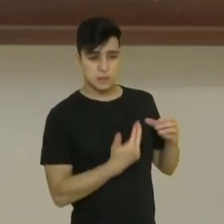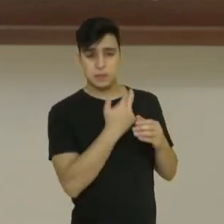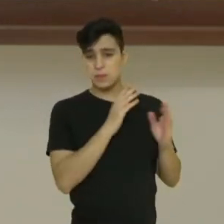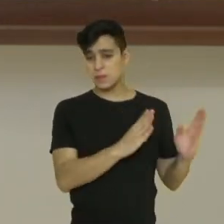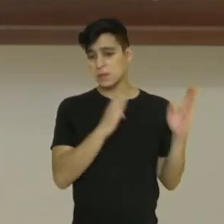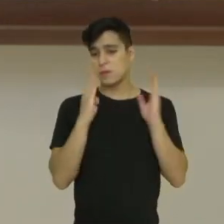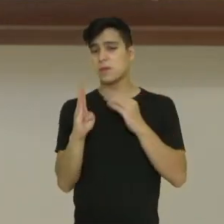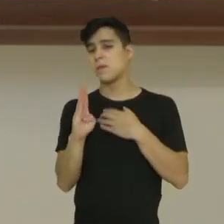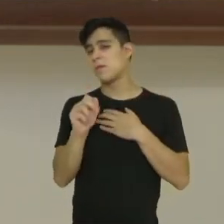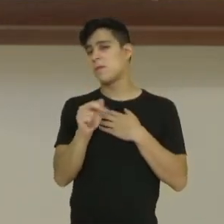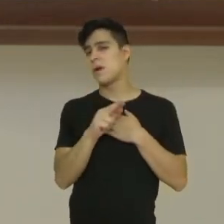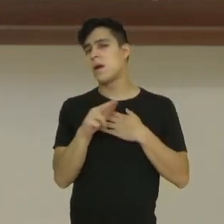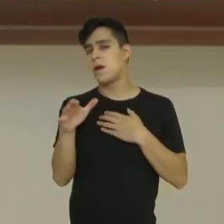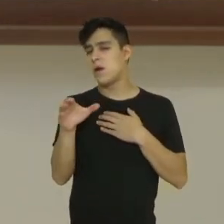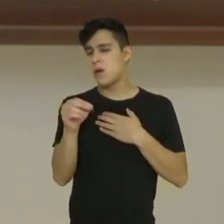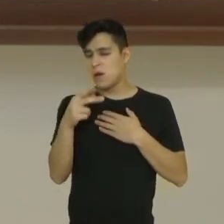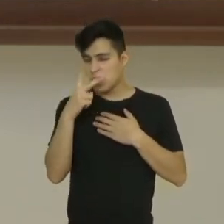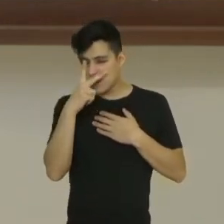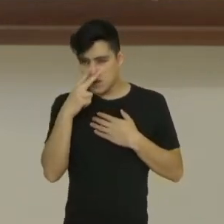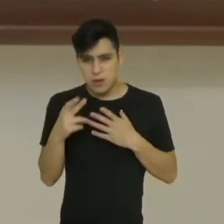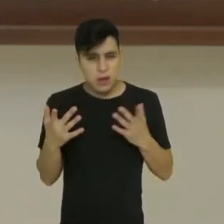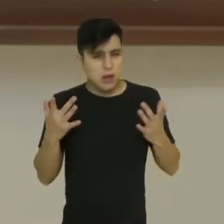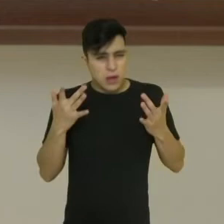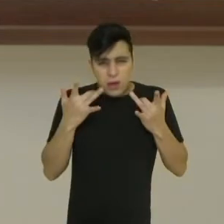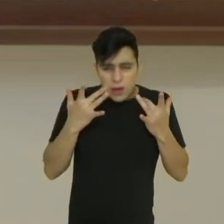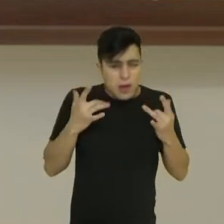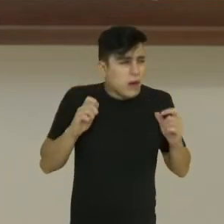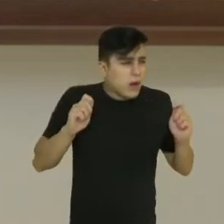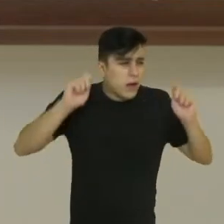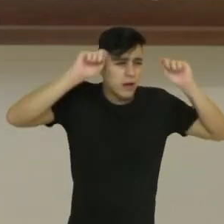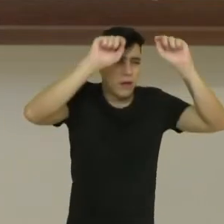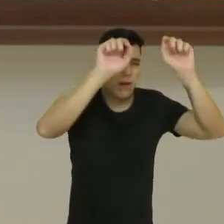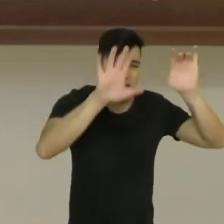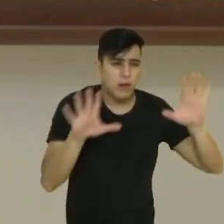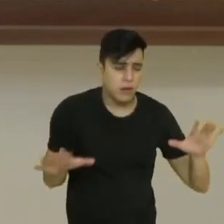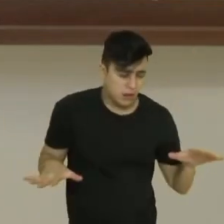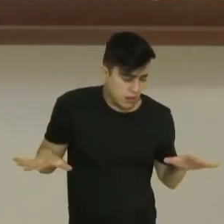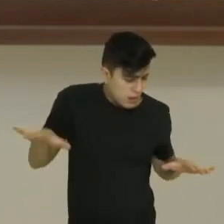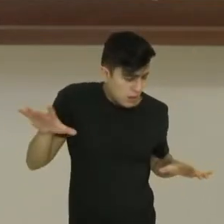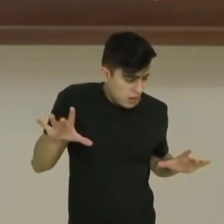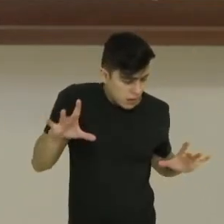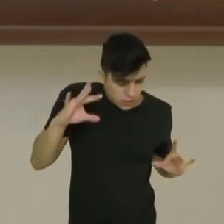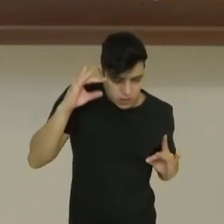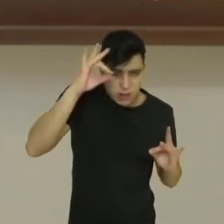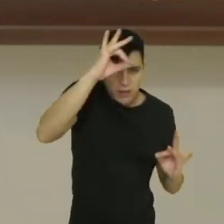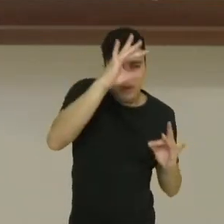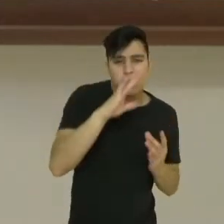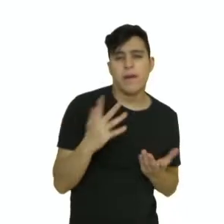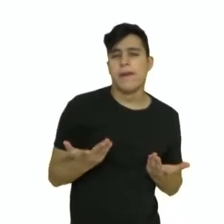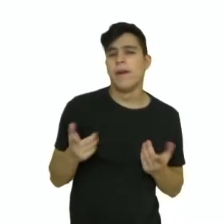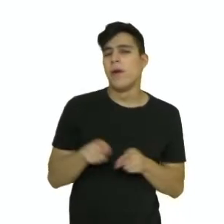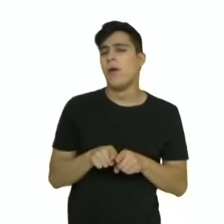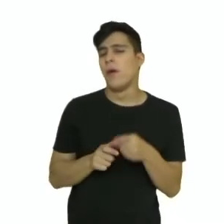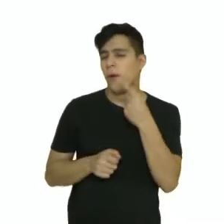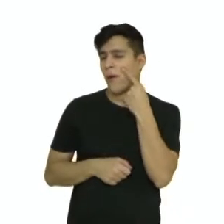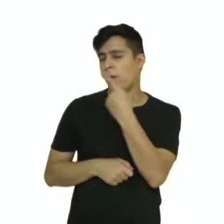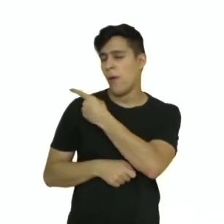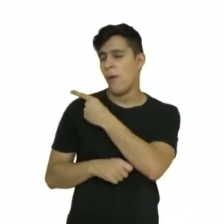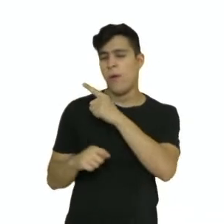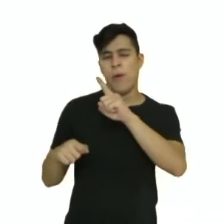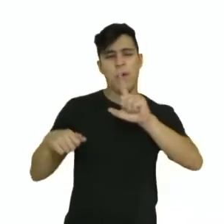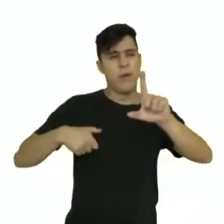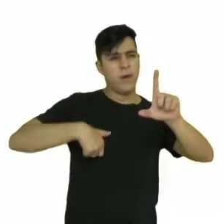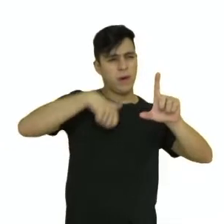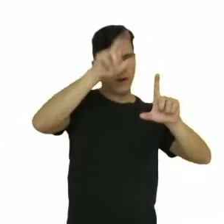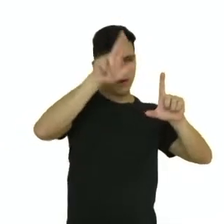ao contrário. É como se tivesse um teatro na frente da pessoa. Então o movimento é colocado nas pinturas. Como vocês estão vendo aqui, nessa pintura aqui você